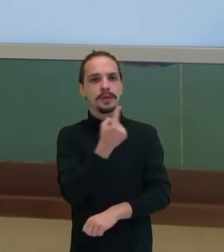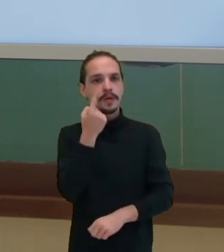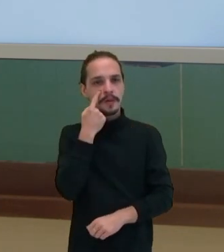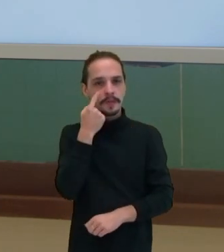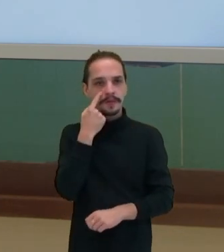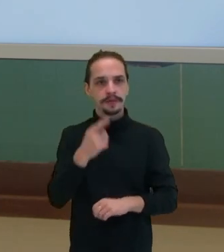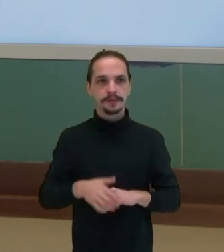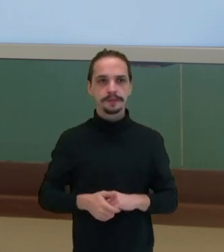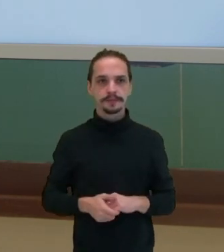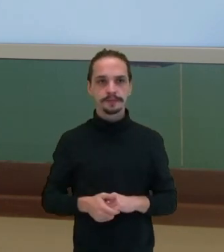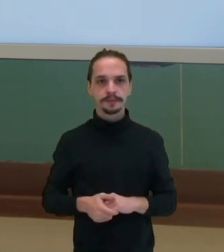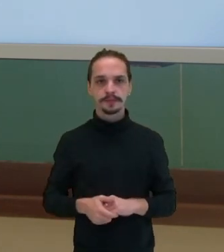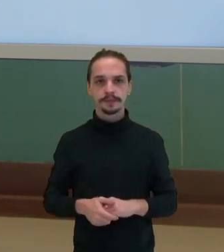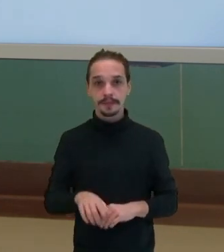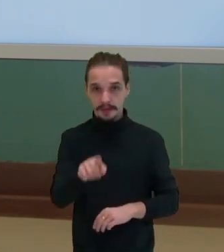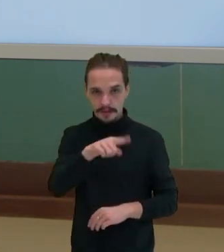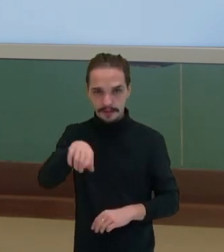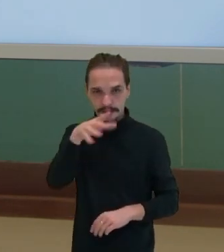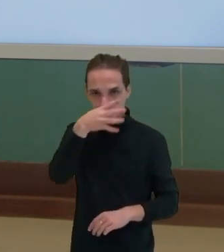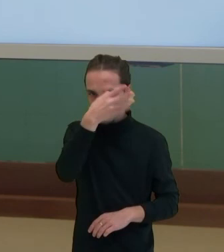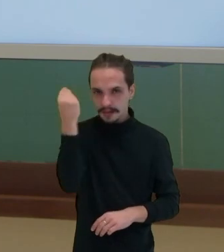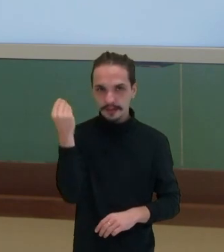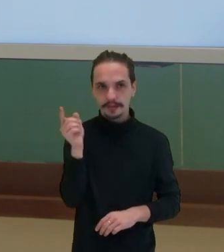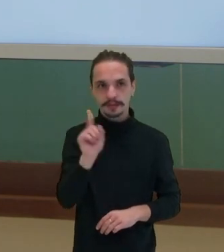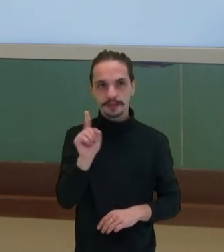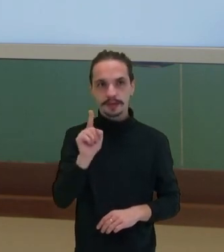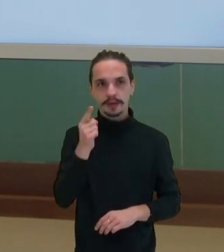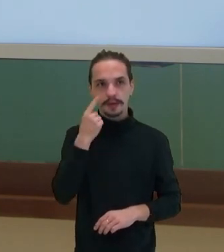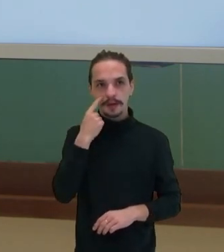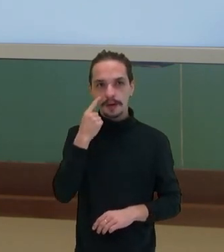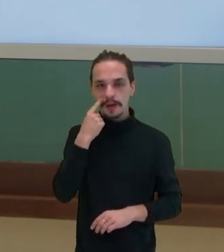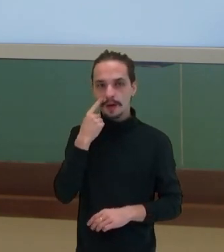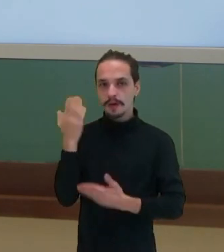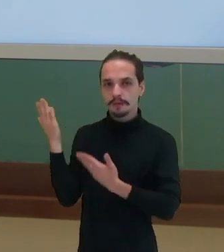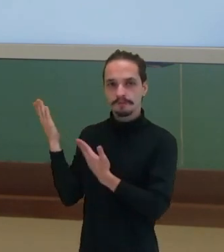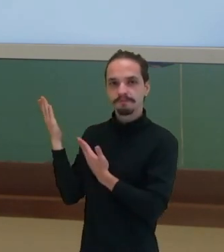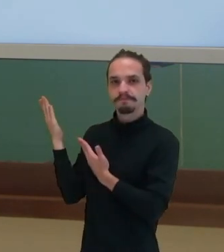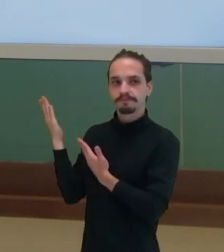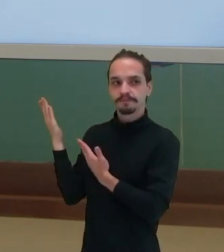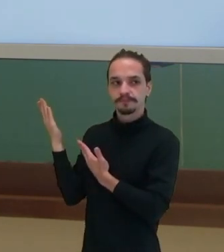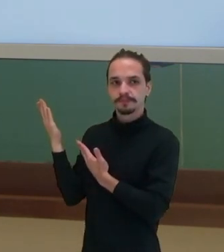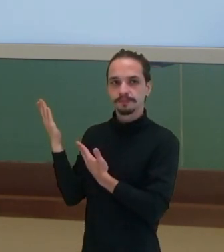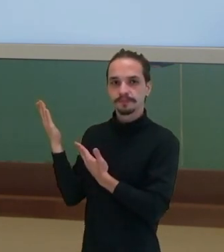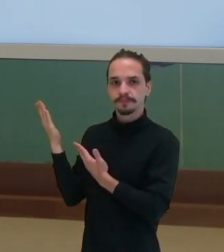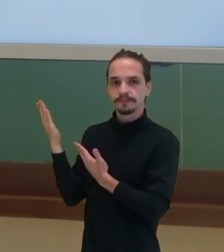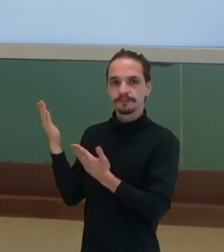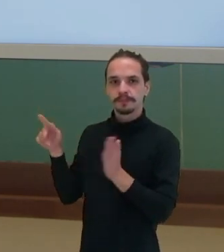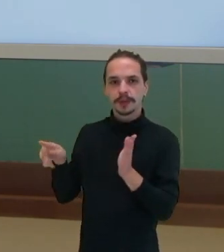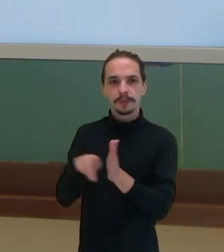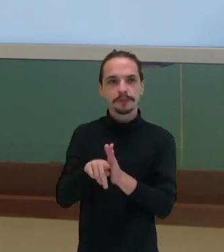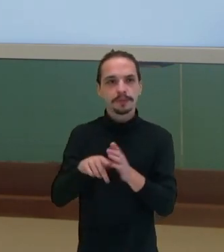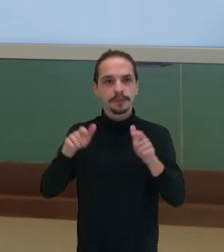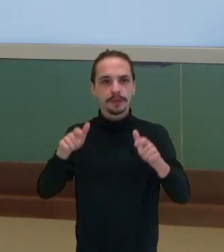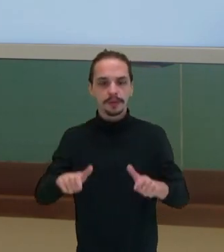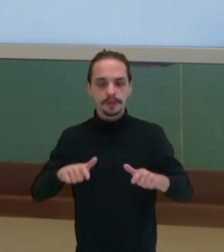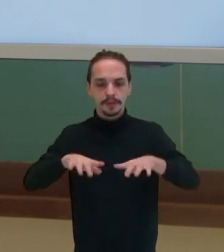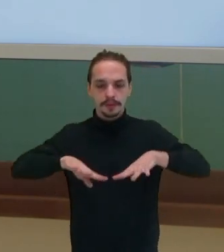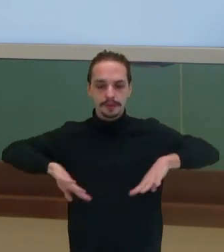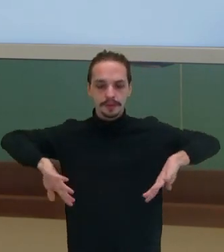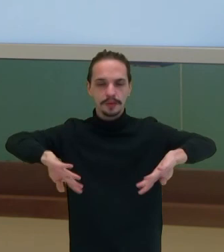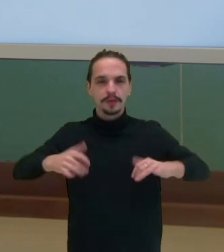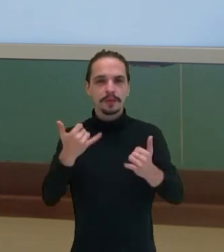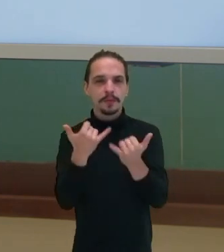ó, para vocês não esquecerem, olha, né, o espaço cênico, né, que a professora falou, que lembra também um estádio